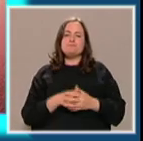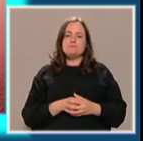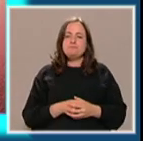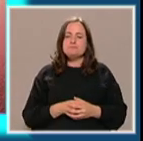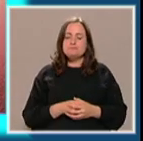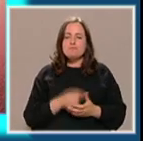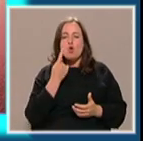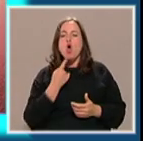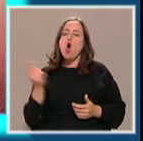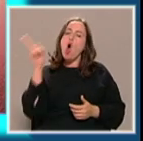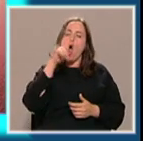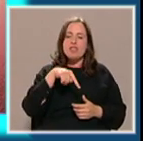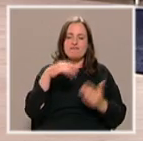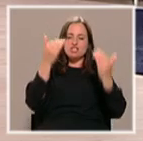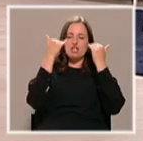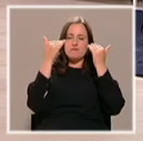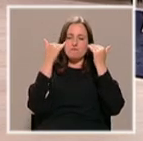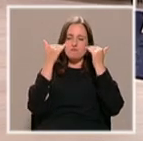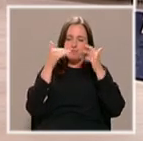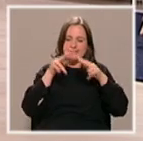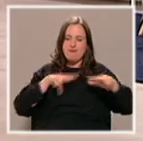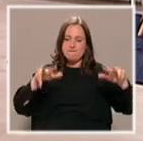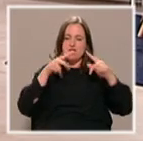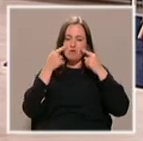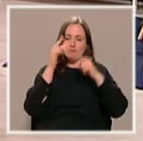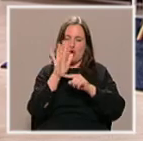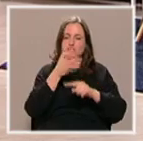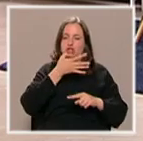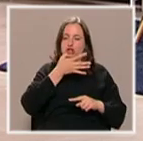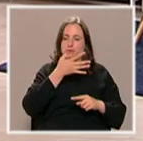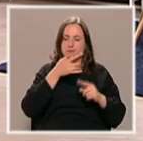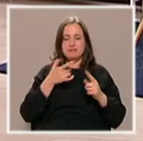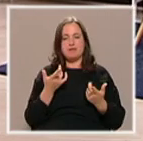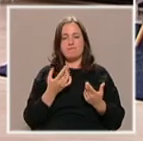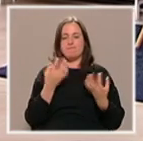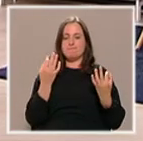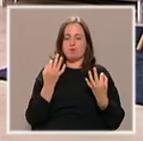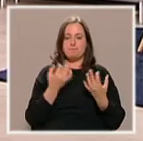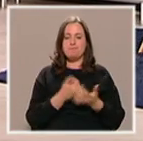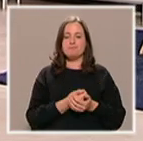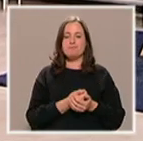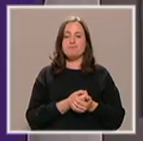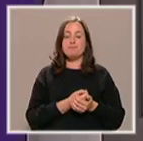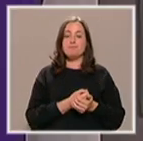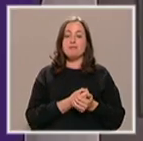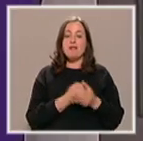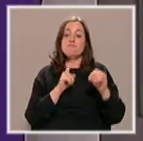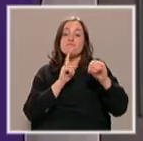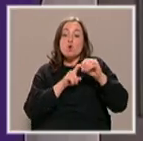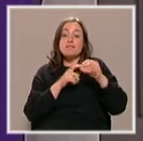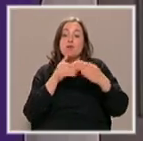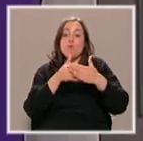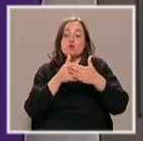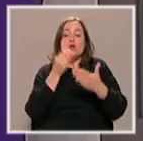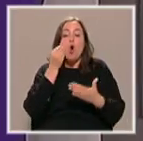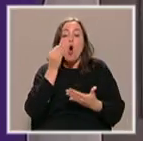Vamos recapitular a informação visível através deste vídeo. Compreendemos então o que está por detrás da fecundação